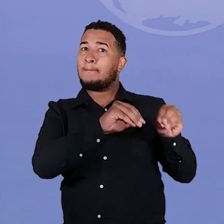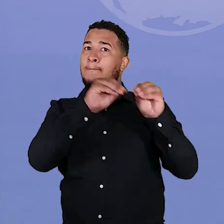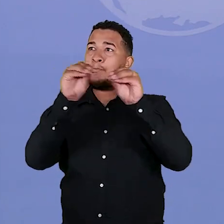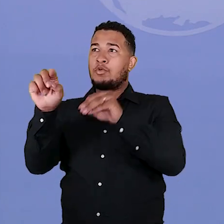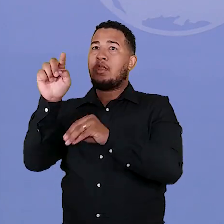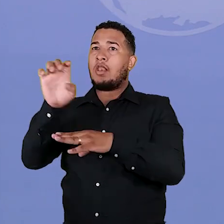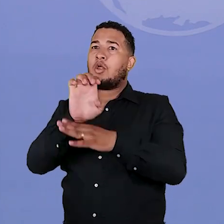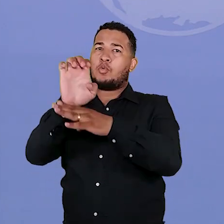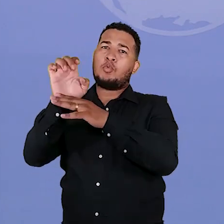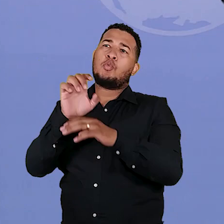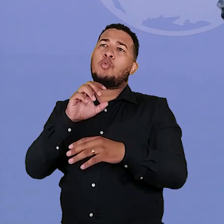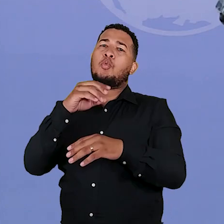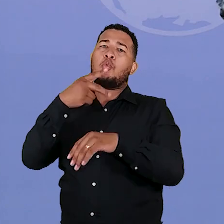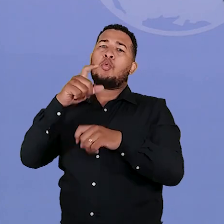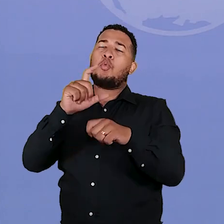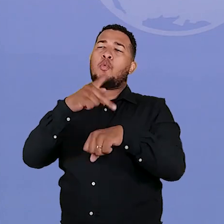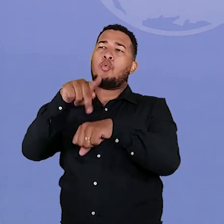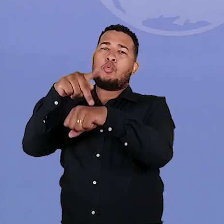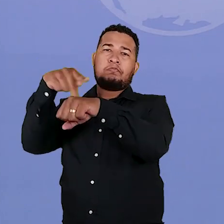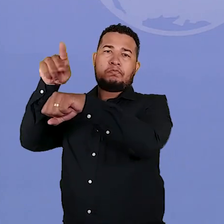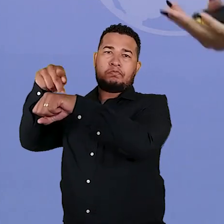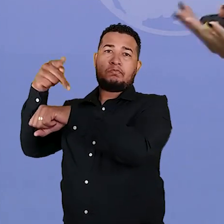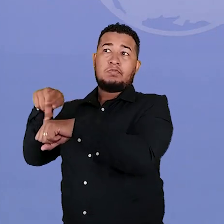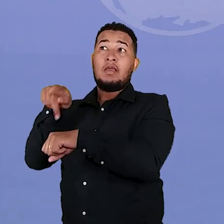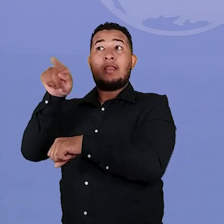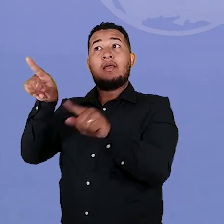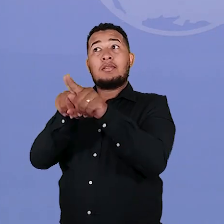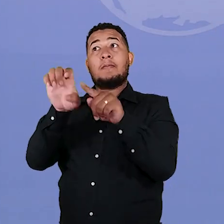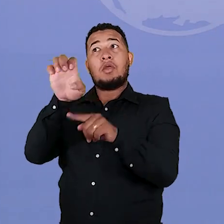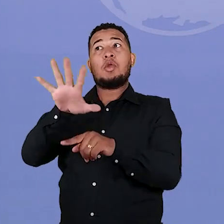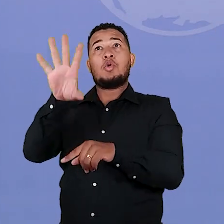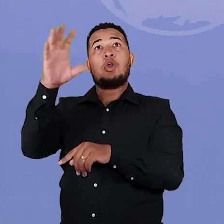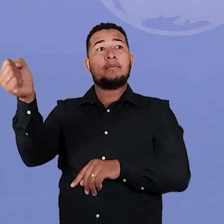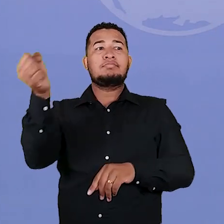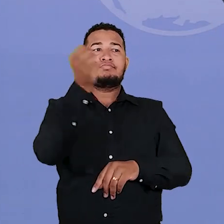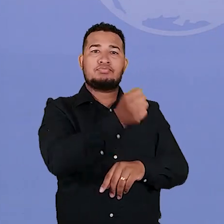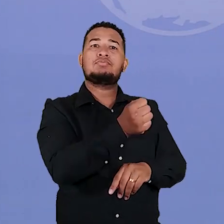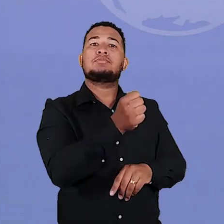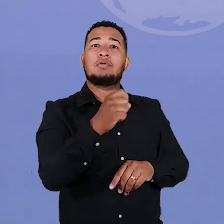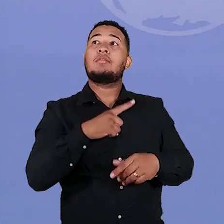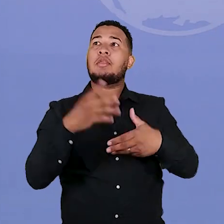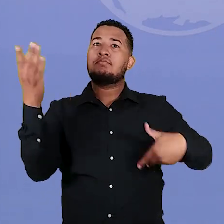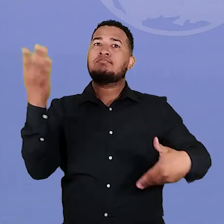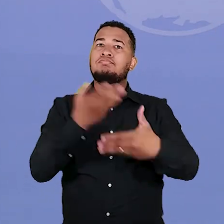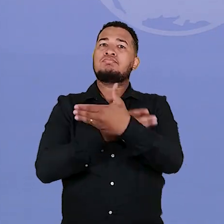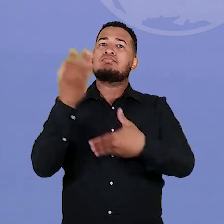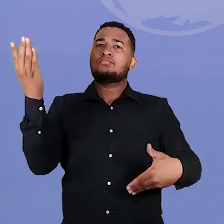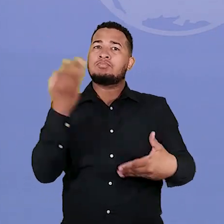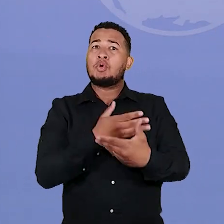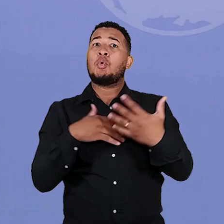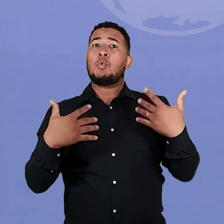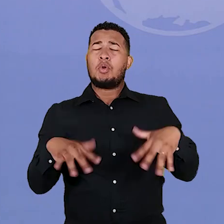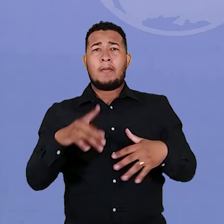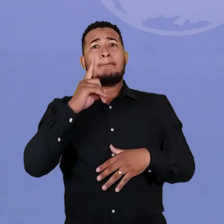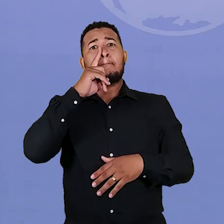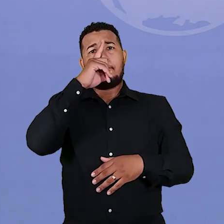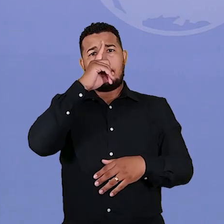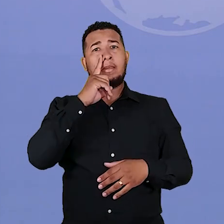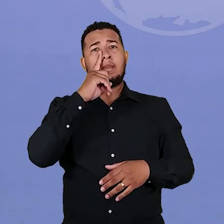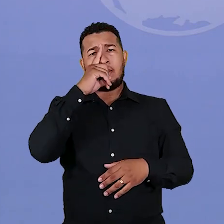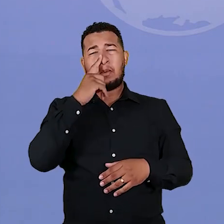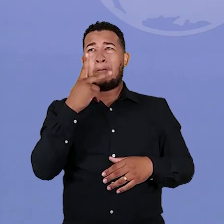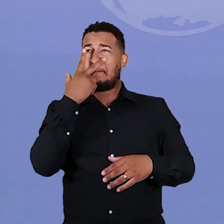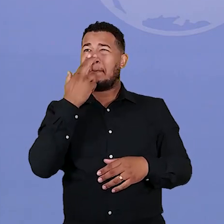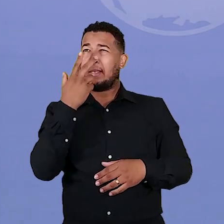levando, né, espécies daqui para lá, ou para outros lugares, outros continentes, e da Europa para cá. Então, esse intercâmbio foi